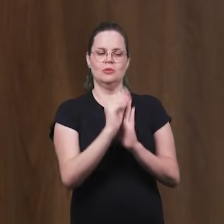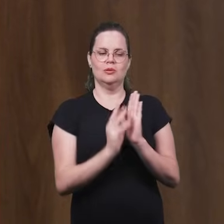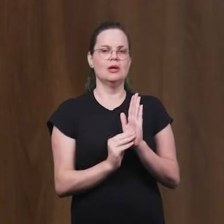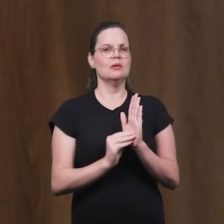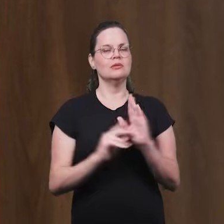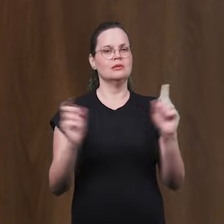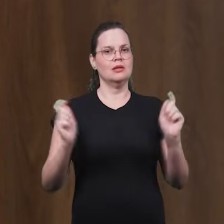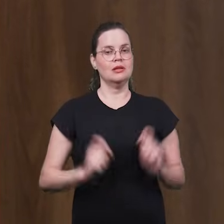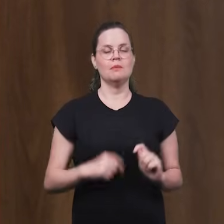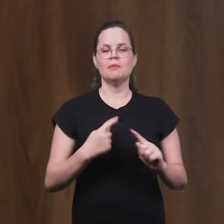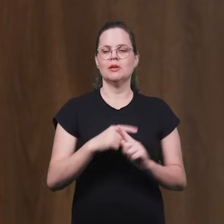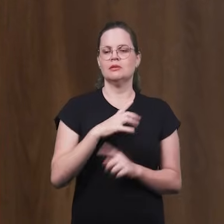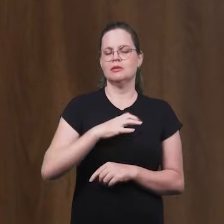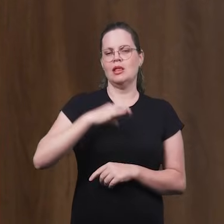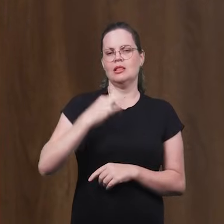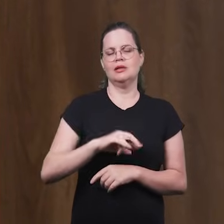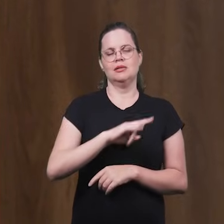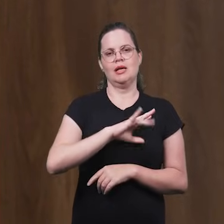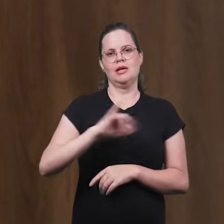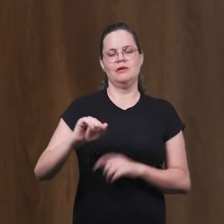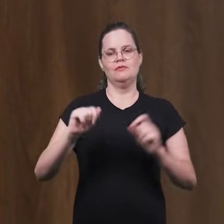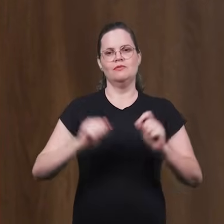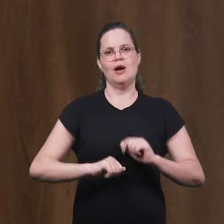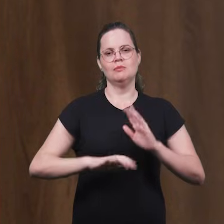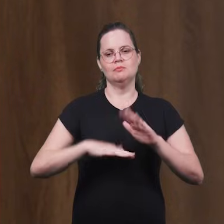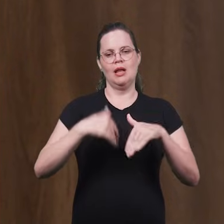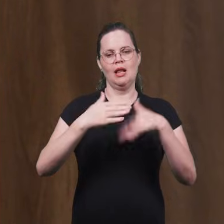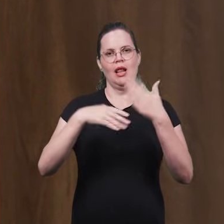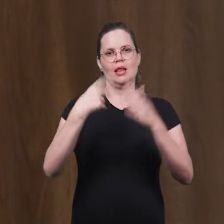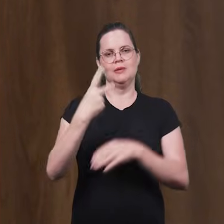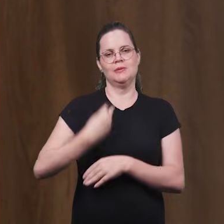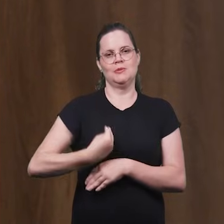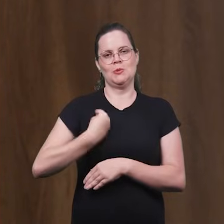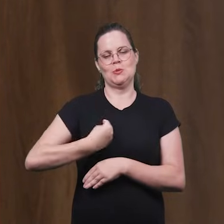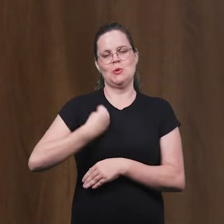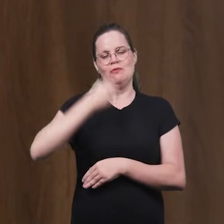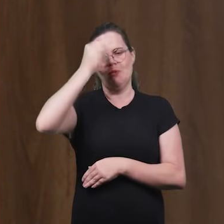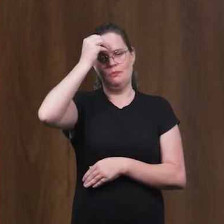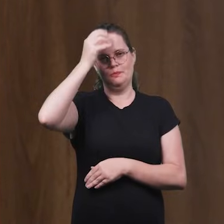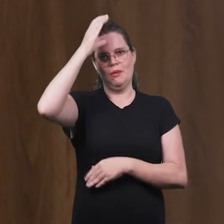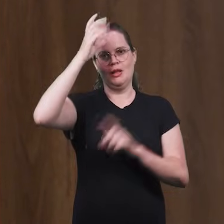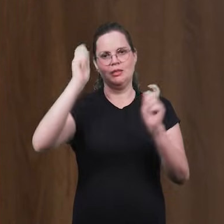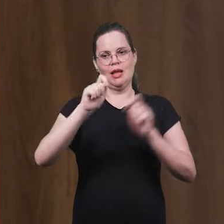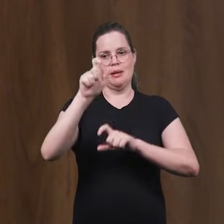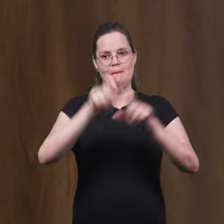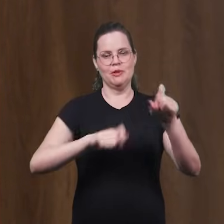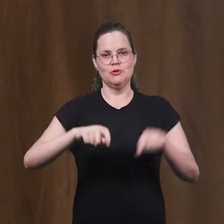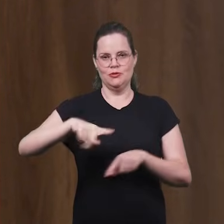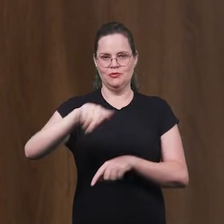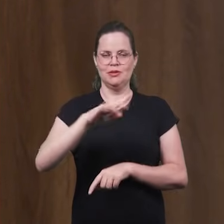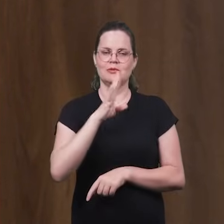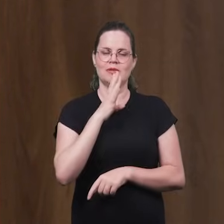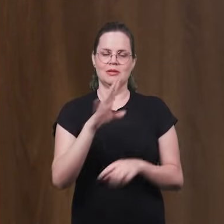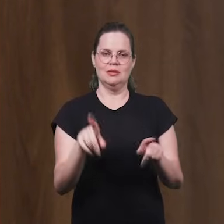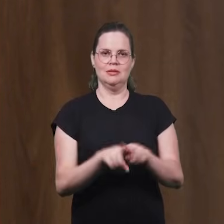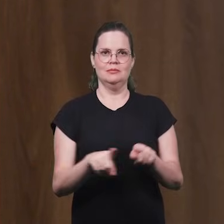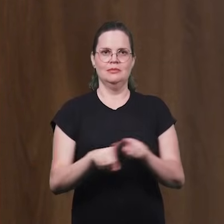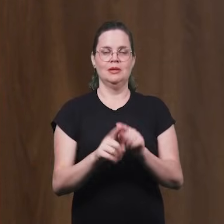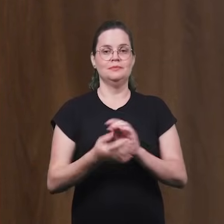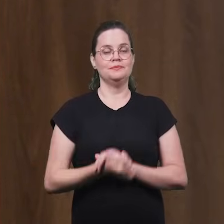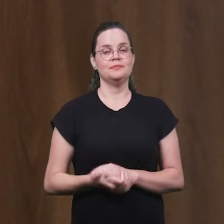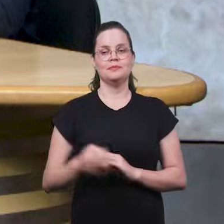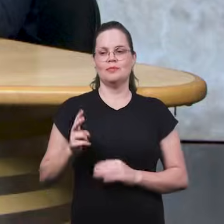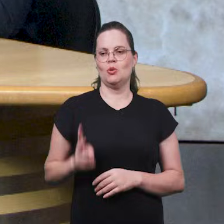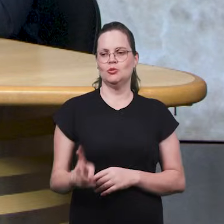que certamente vai abranger a sua vida e todas as pessoas que você conhece. E permanece conosco